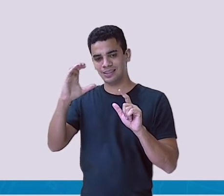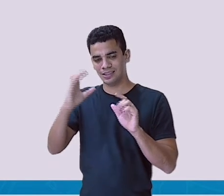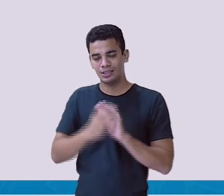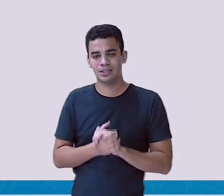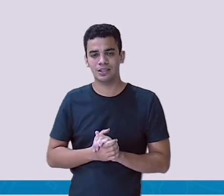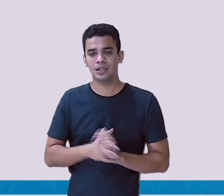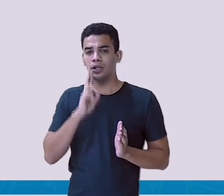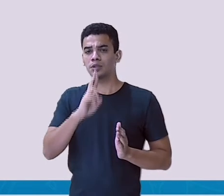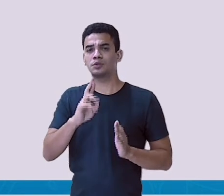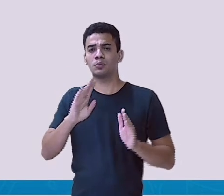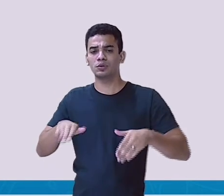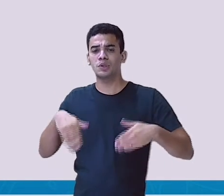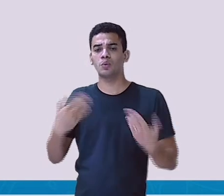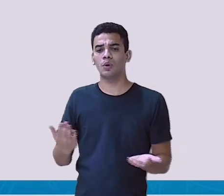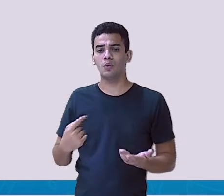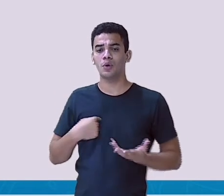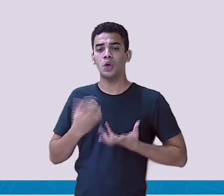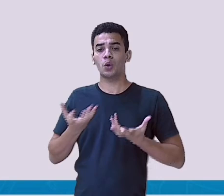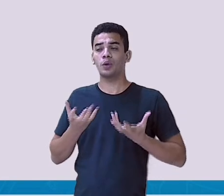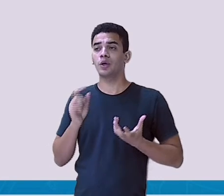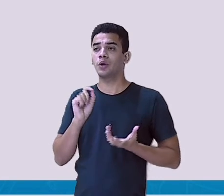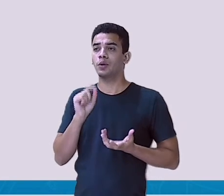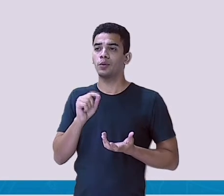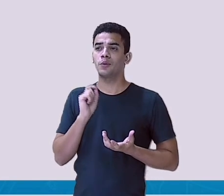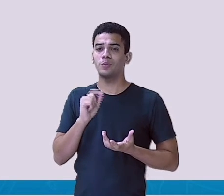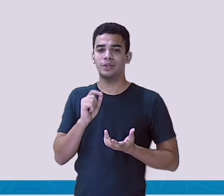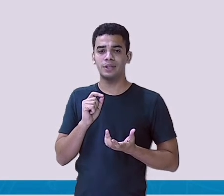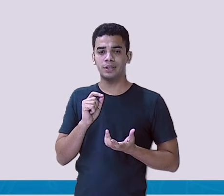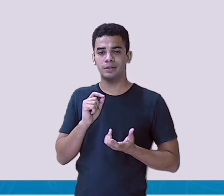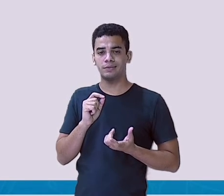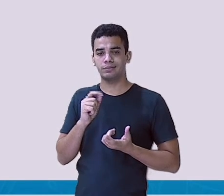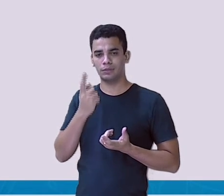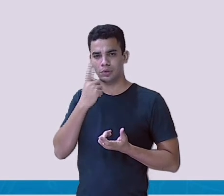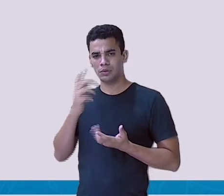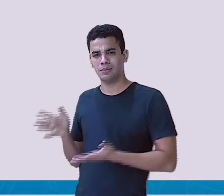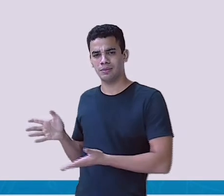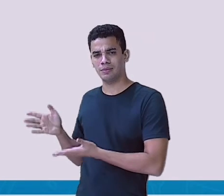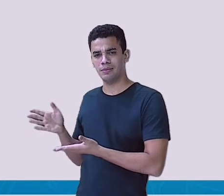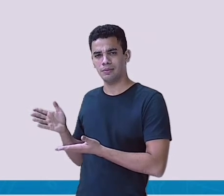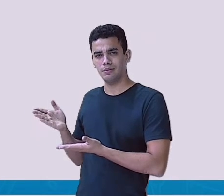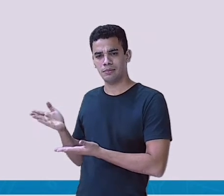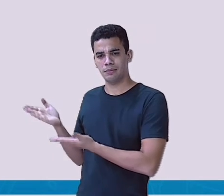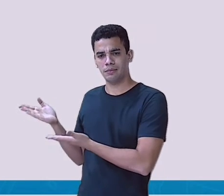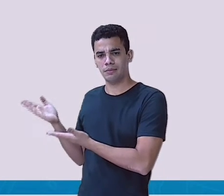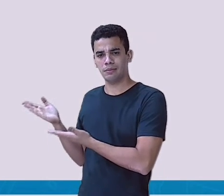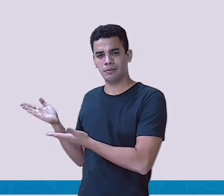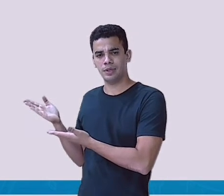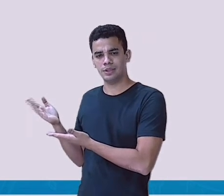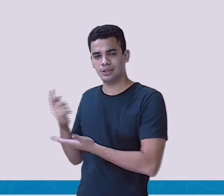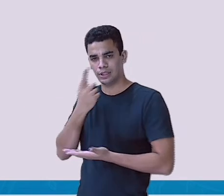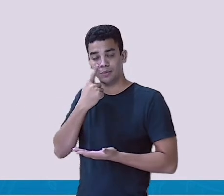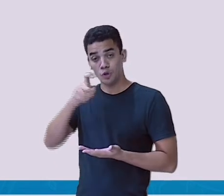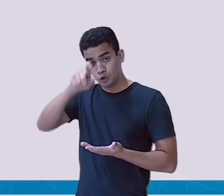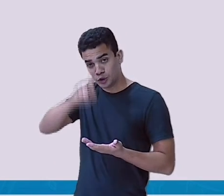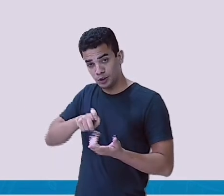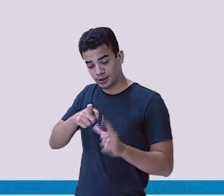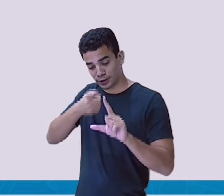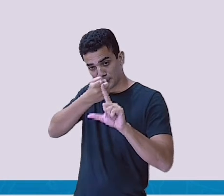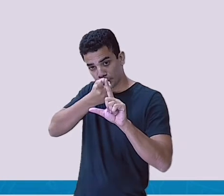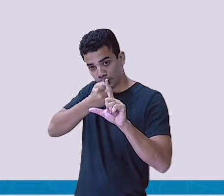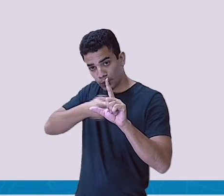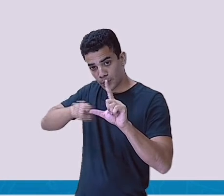DAC. Eu quero esta medida aqui, certo? Se é a altura, também aqui está